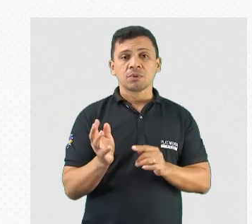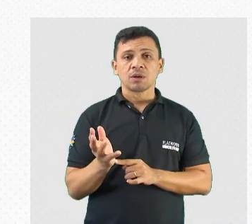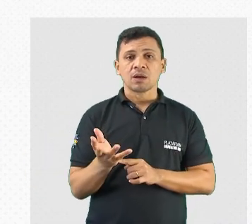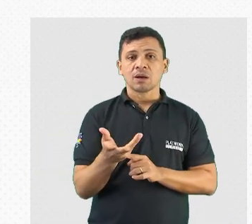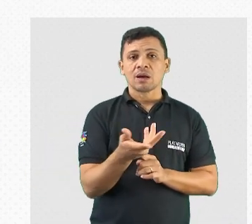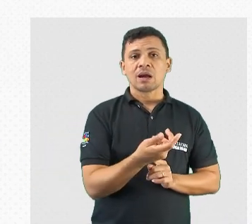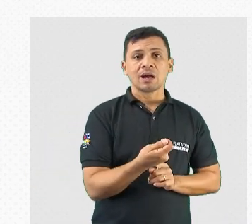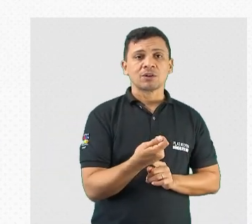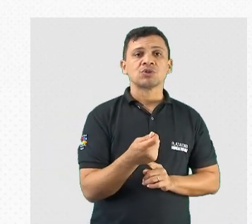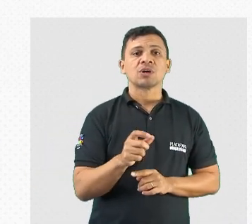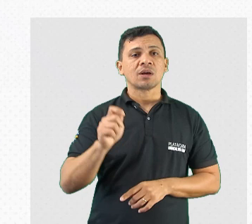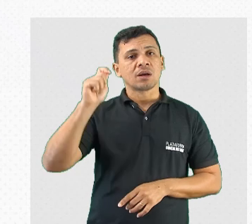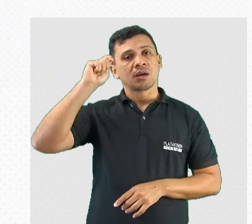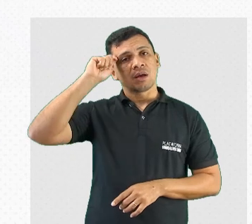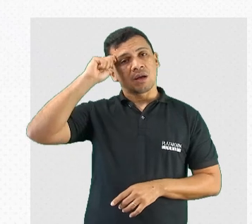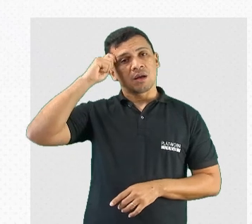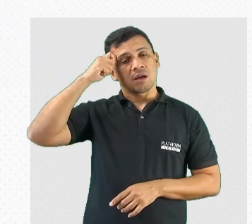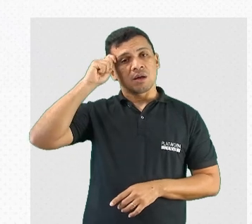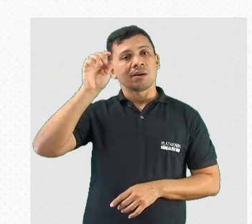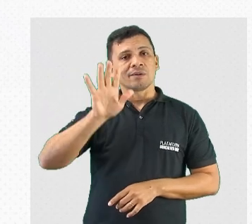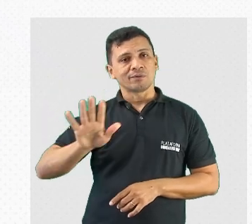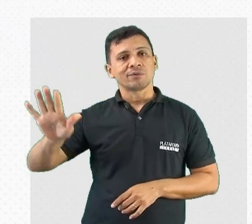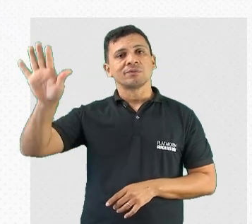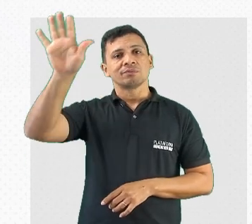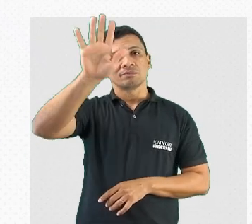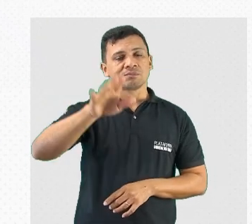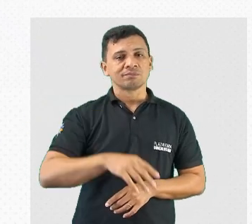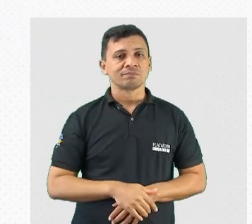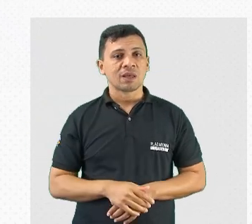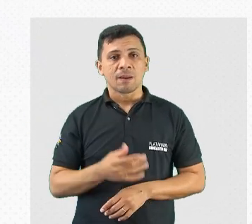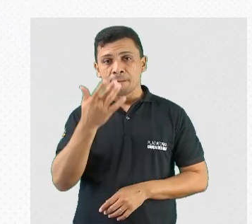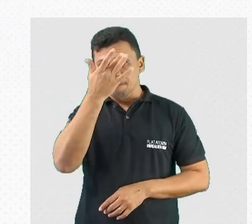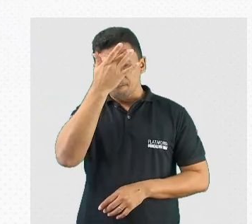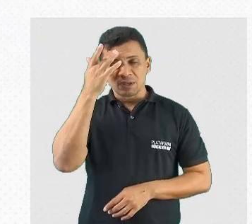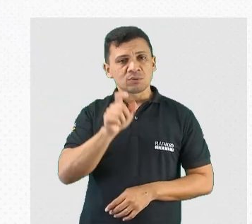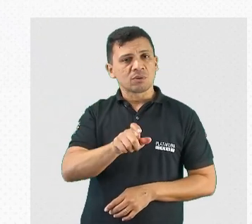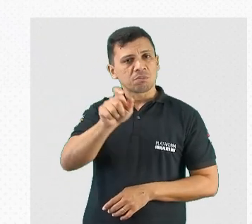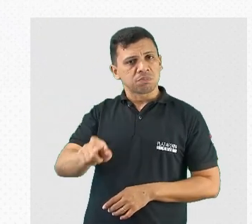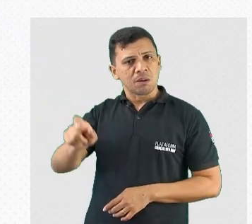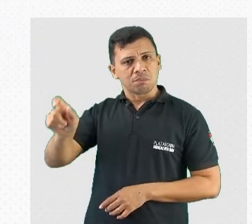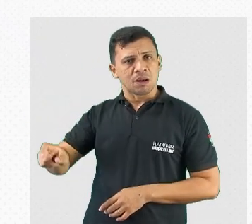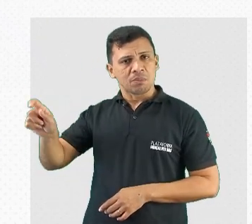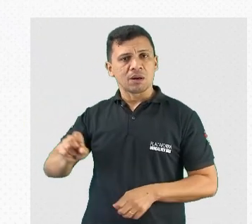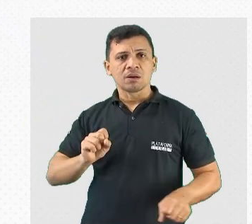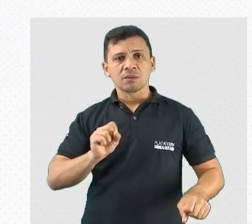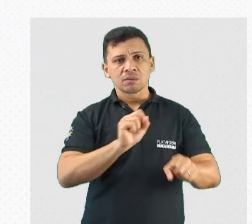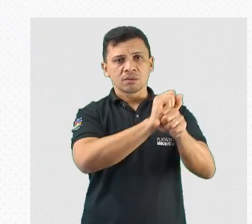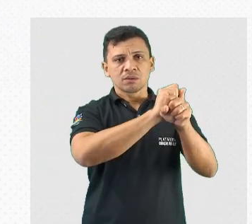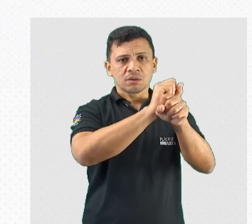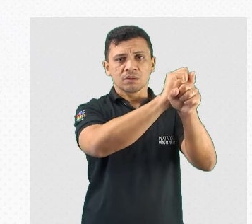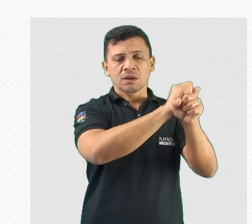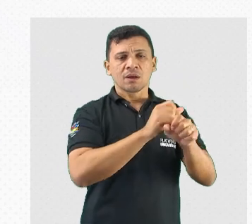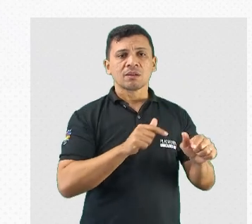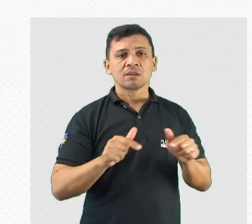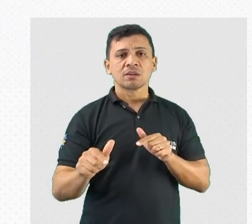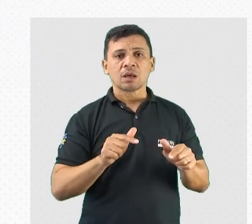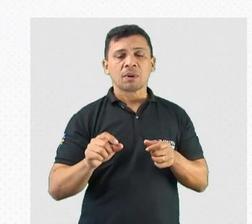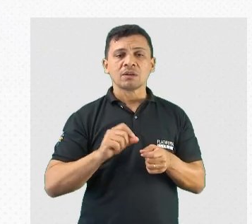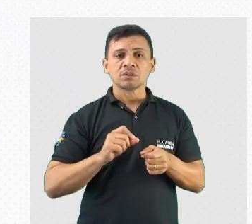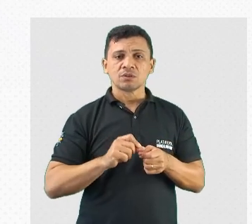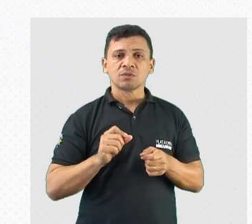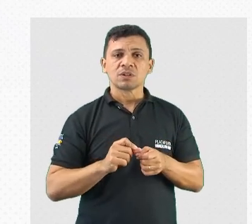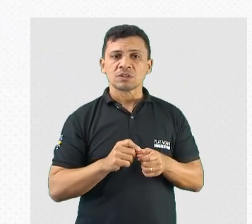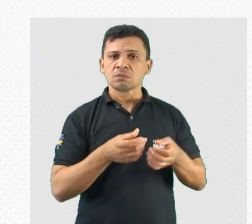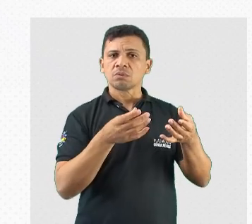dita afro. O que a gente sabe é que muitas dessas pessoas que eram escravizados trabalharam diretamente fazendo acabamentos, inclusive